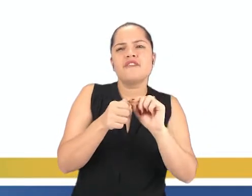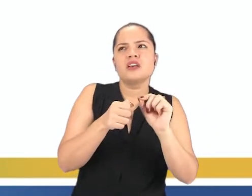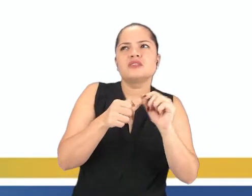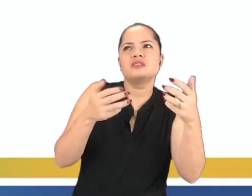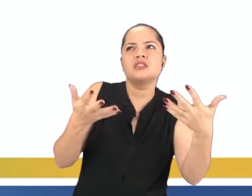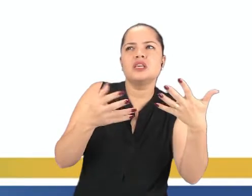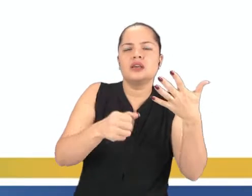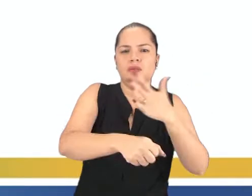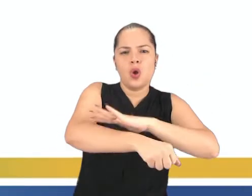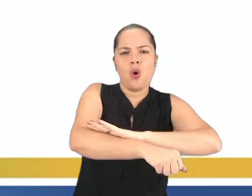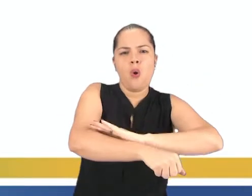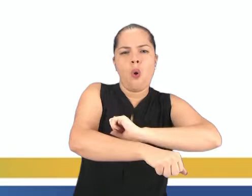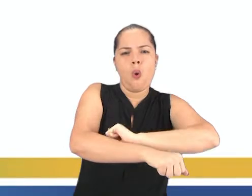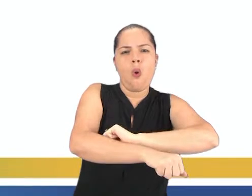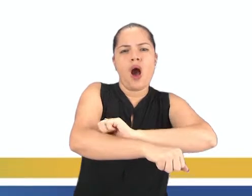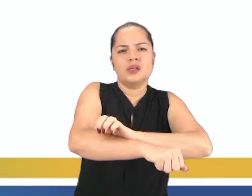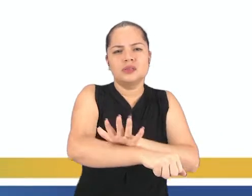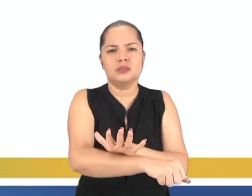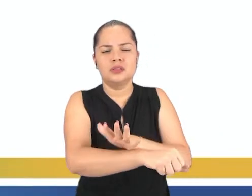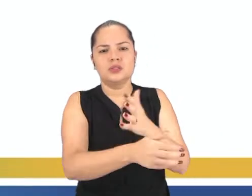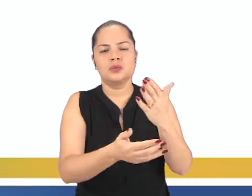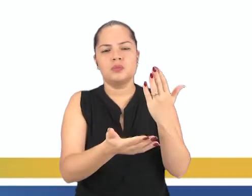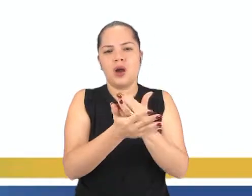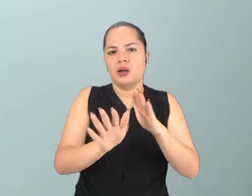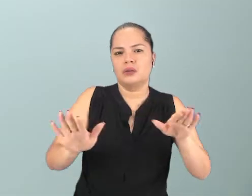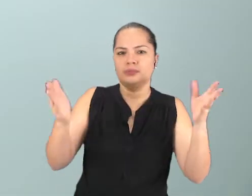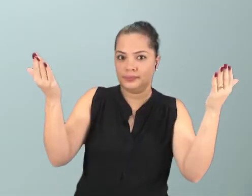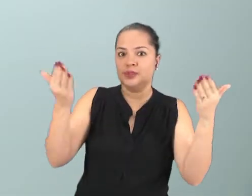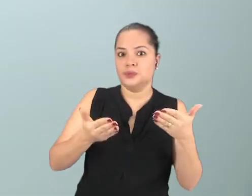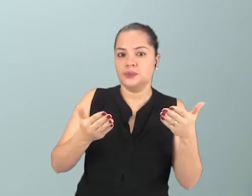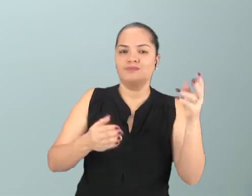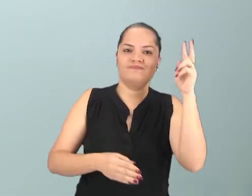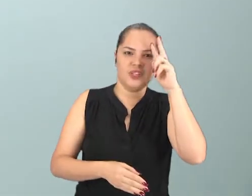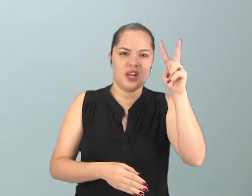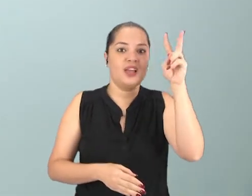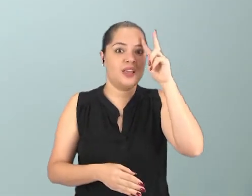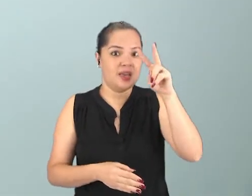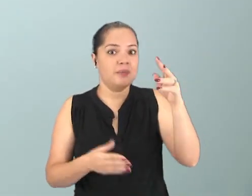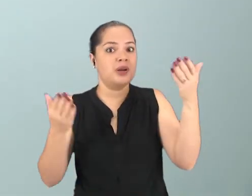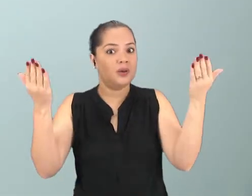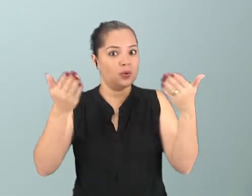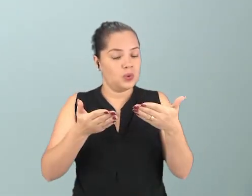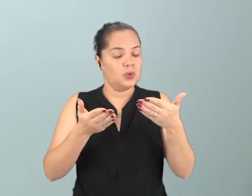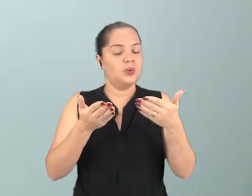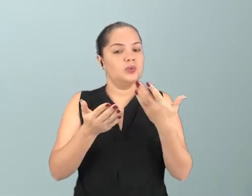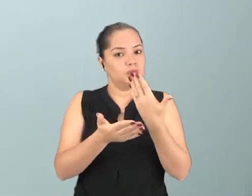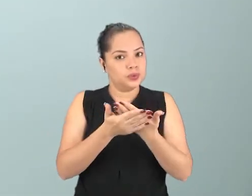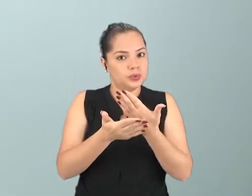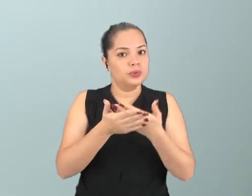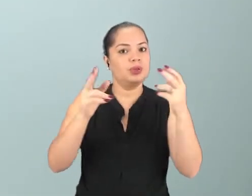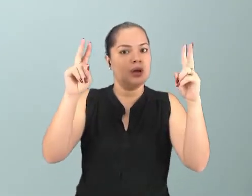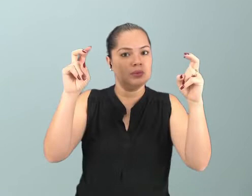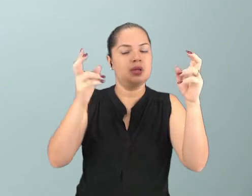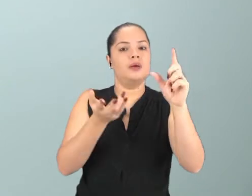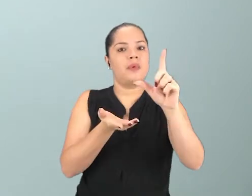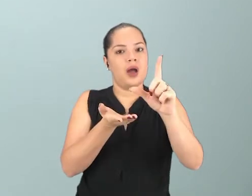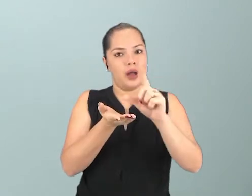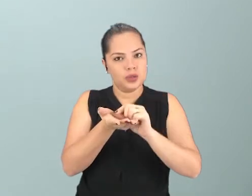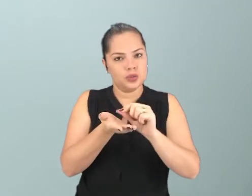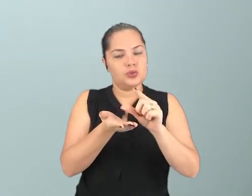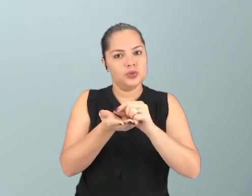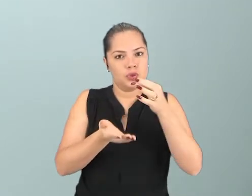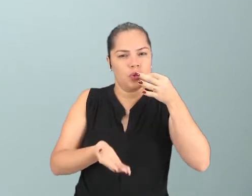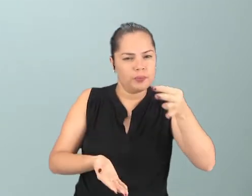isso? Qual é a sua opinião sobre isso? Lembrem-se que estamos estudando sobre o artigo de opinião, que é um texto em que você